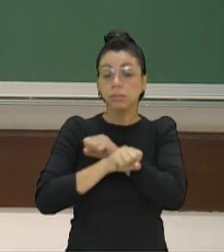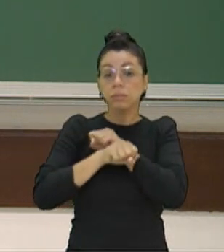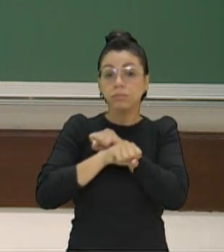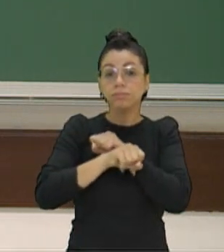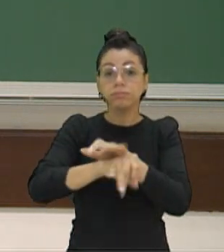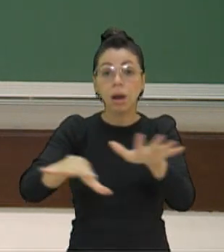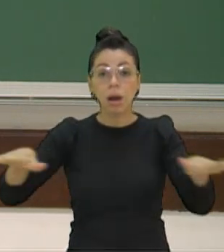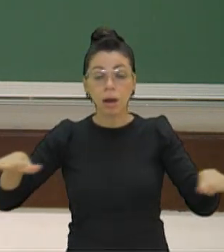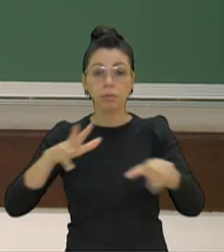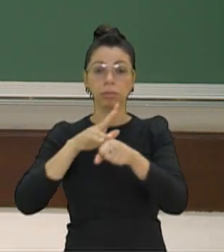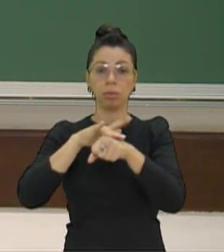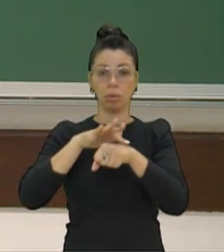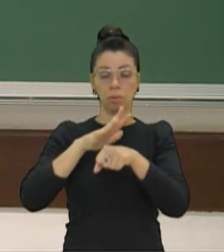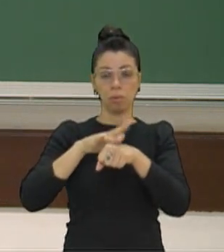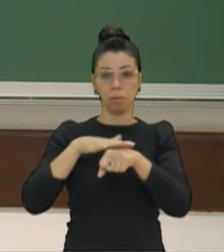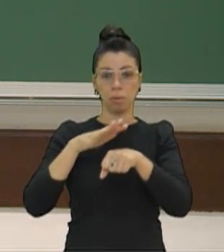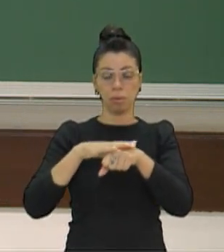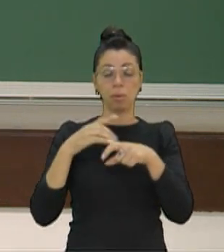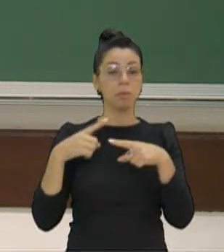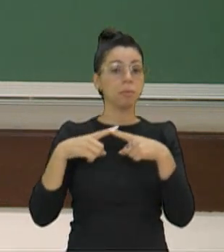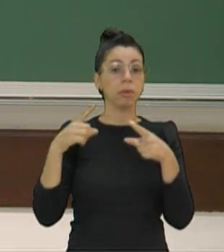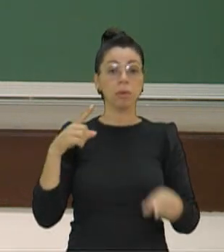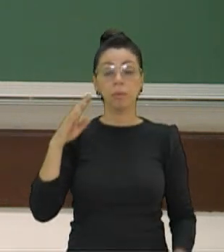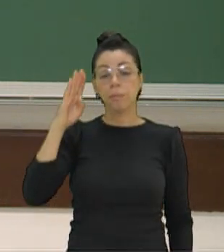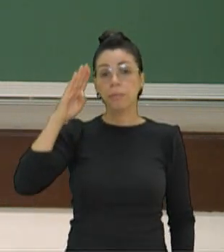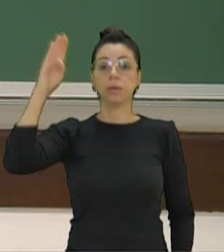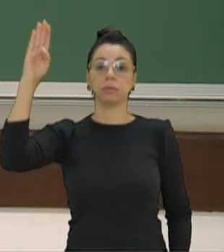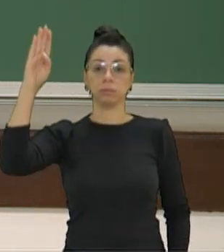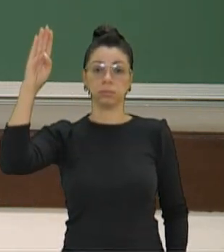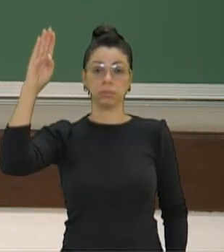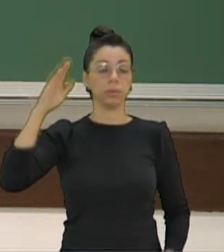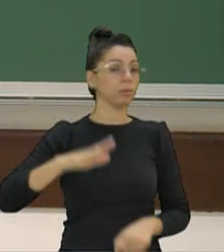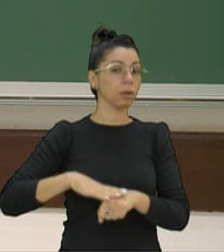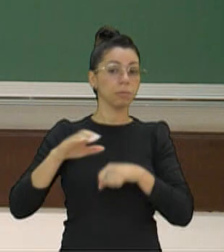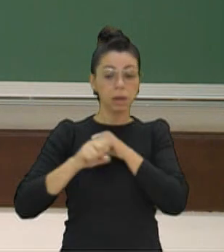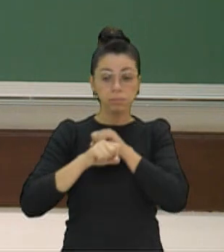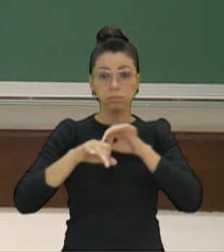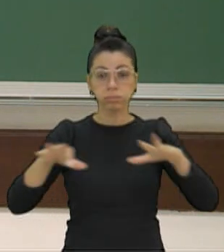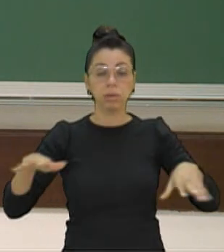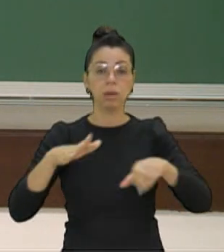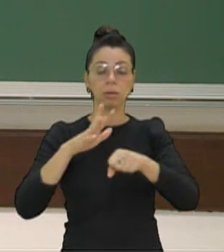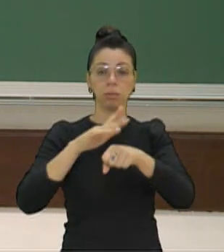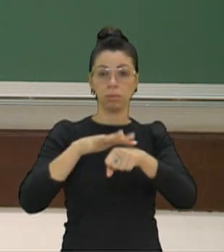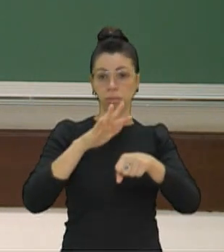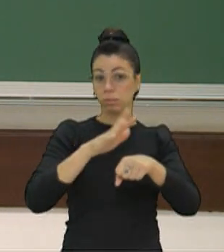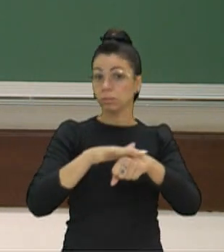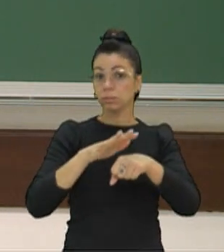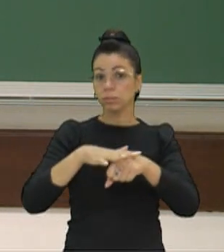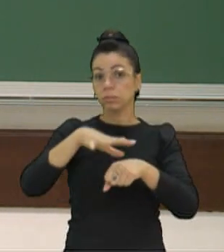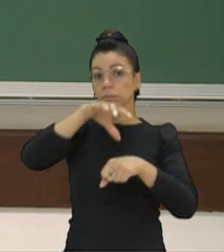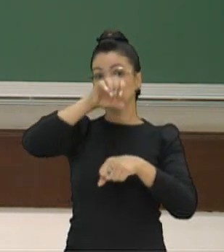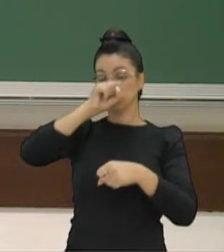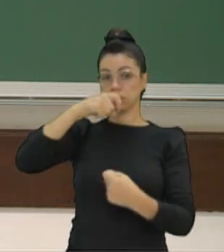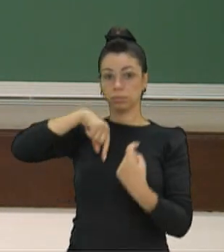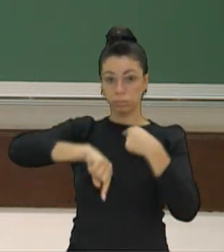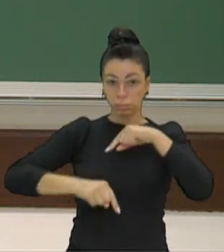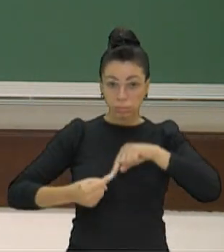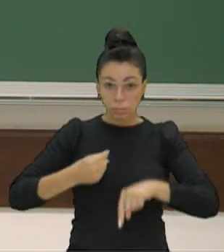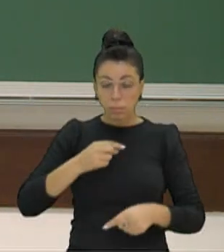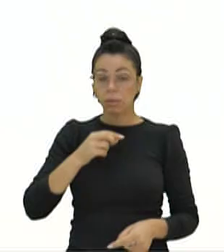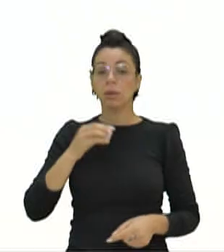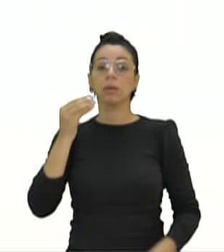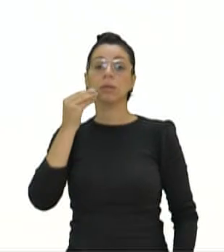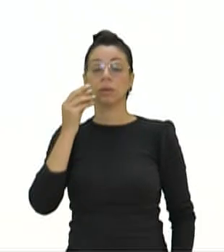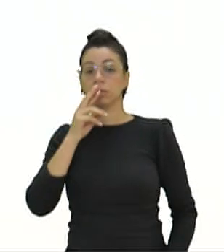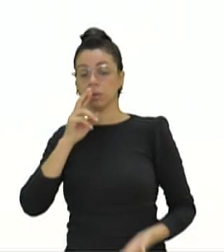acha que este veículo é o maior, o que mais transmite doenças ou causa doenças respiratórias? Tenta responder aí com